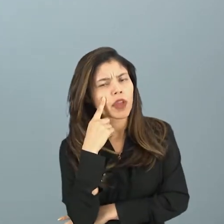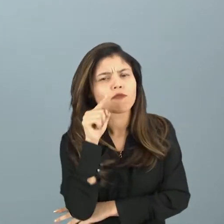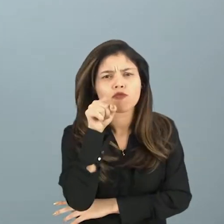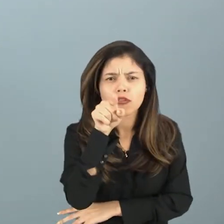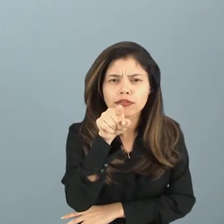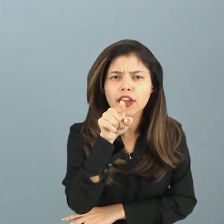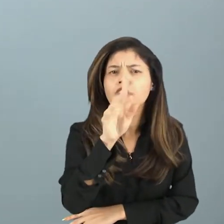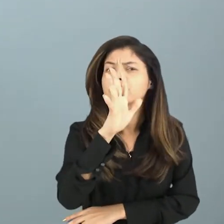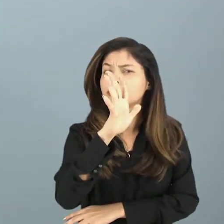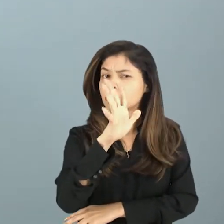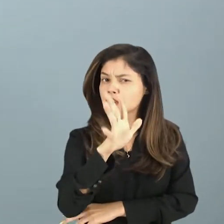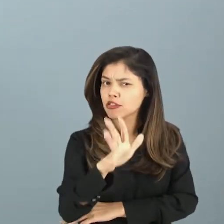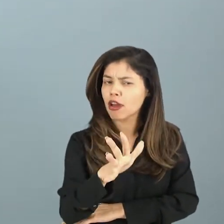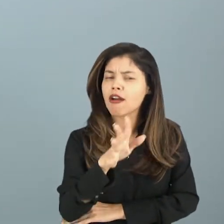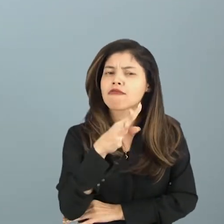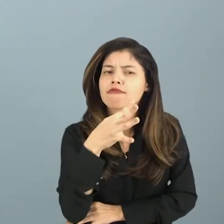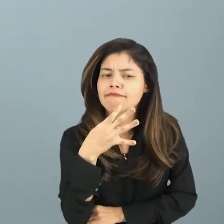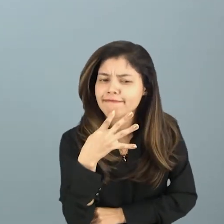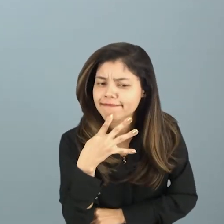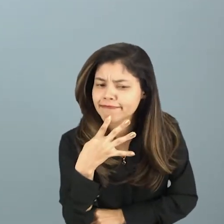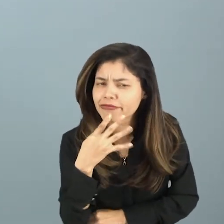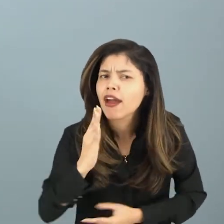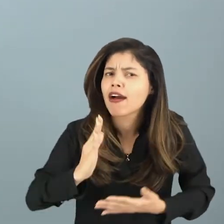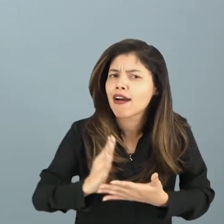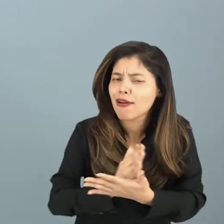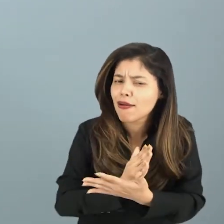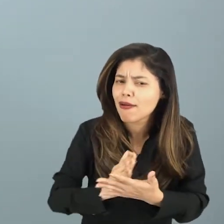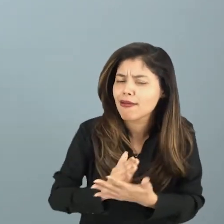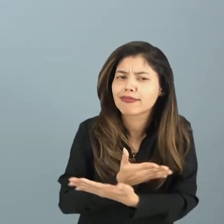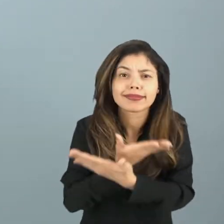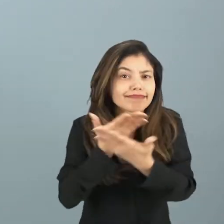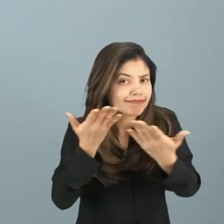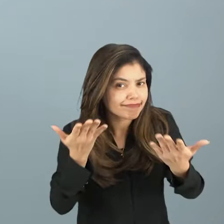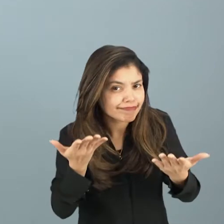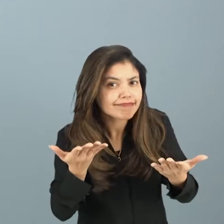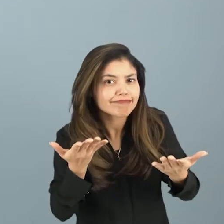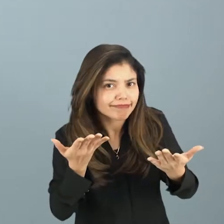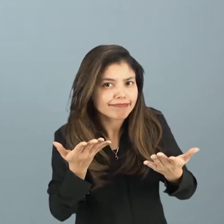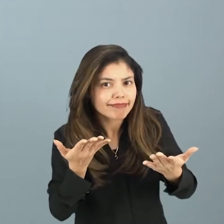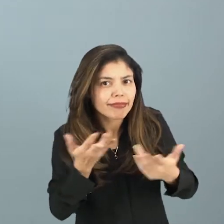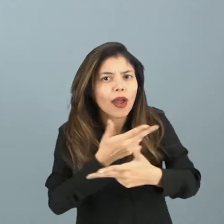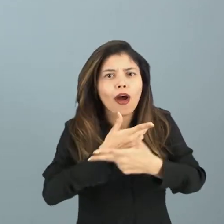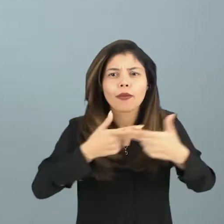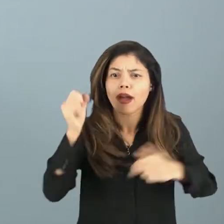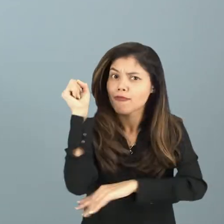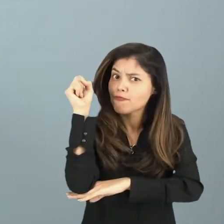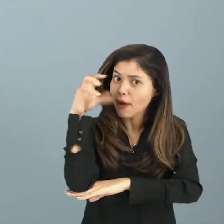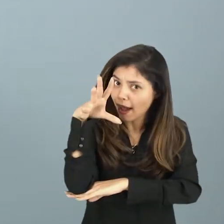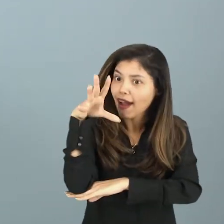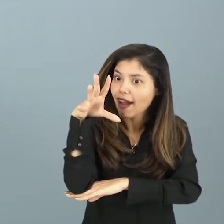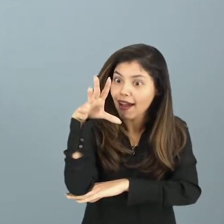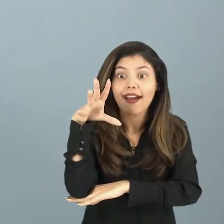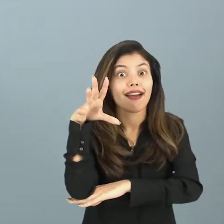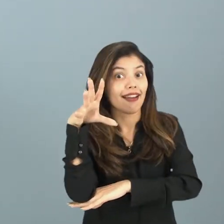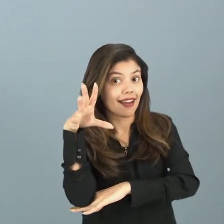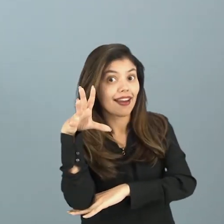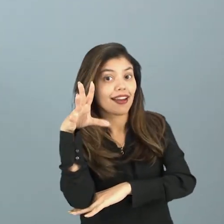vocês já ouviram falar alguma coisa sobre objetos luminosos e